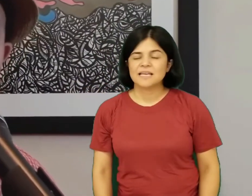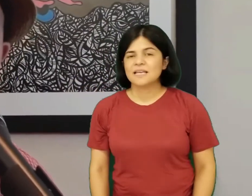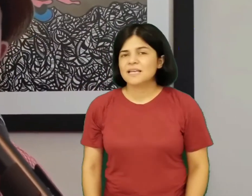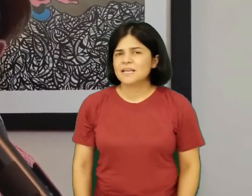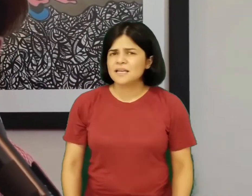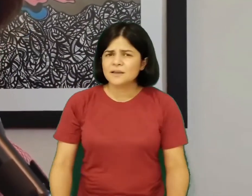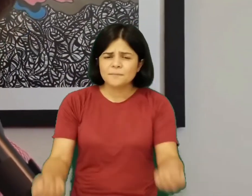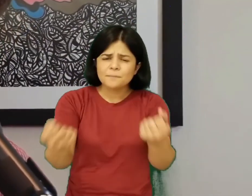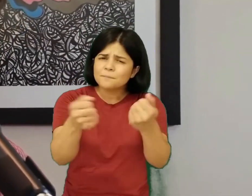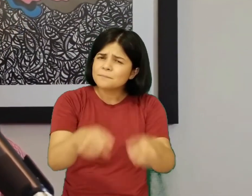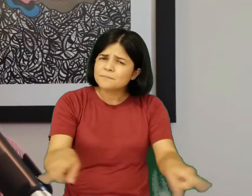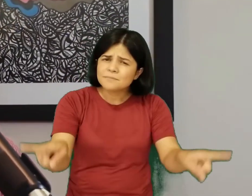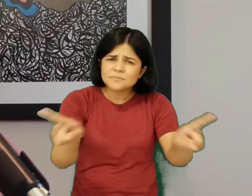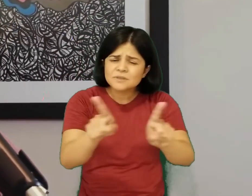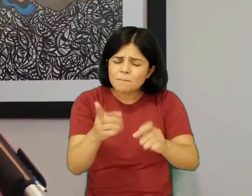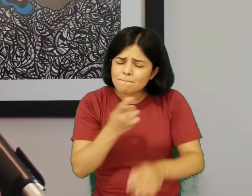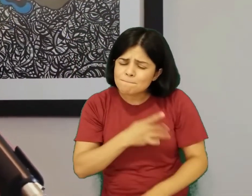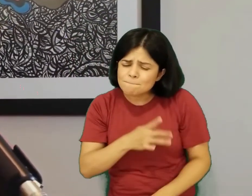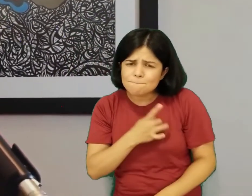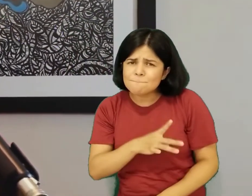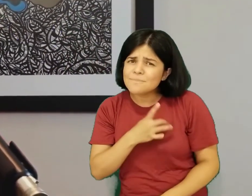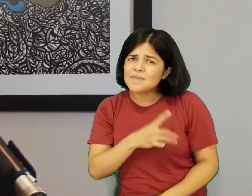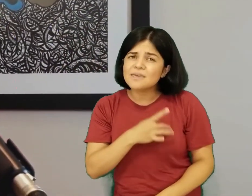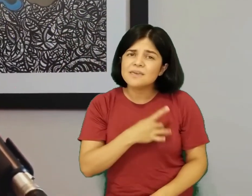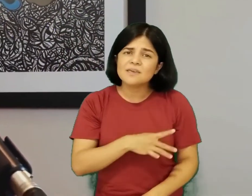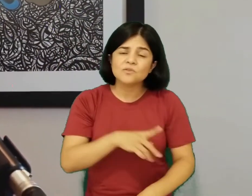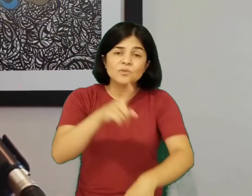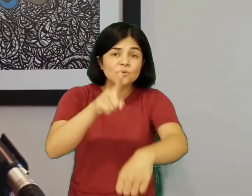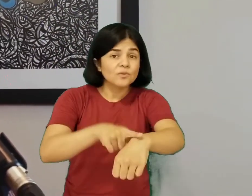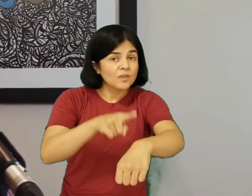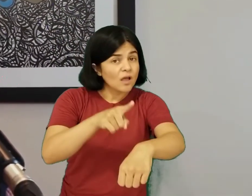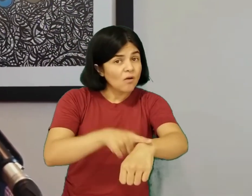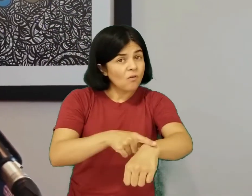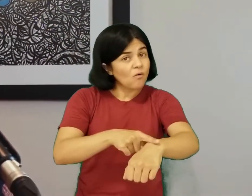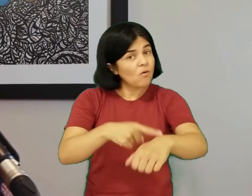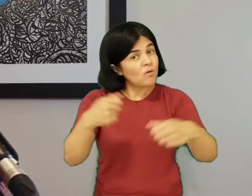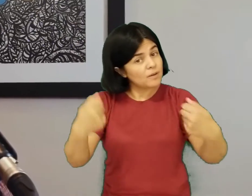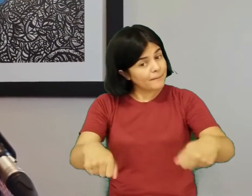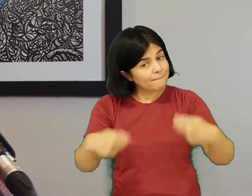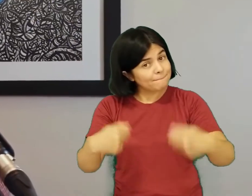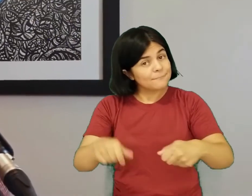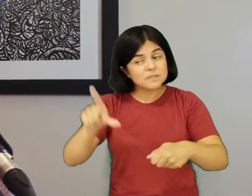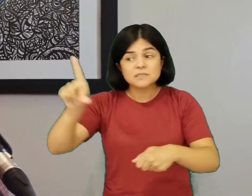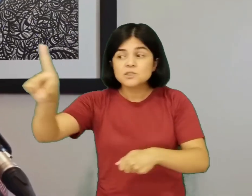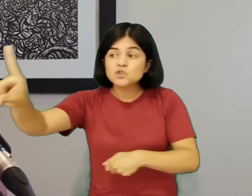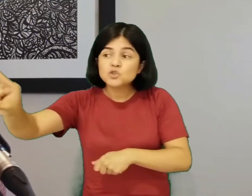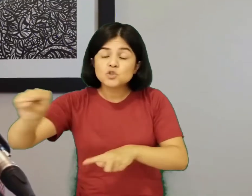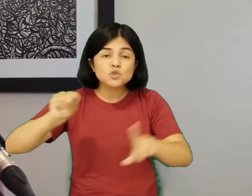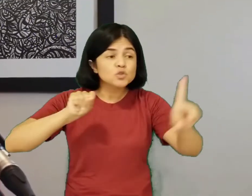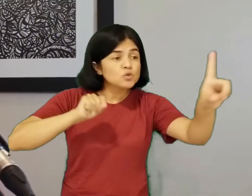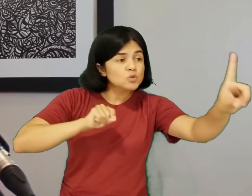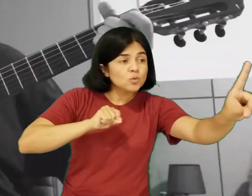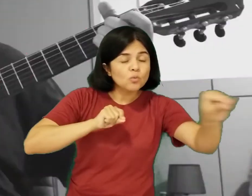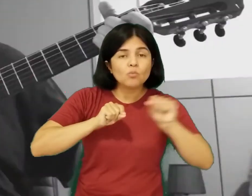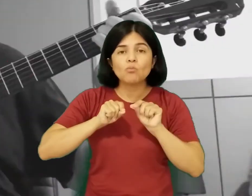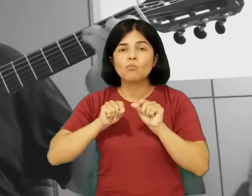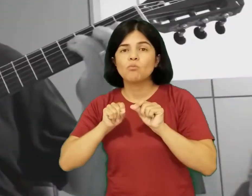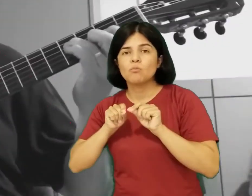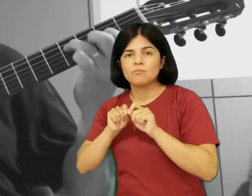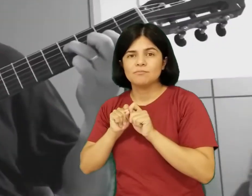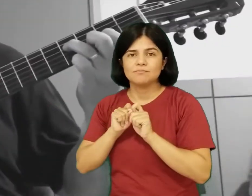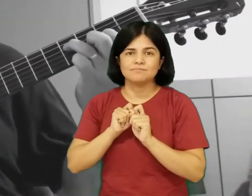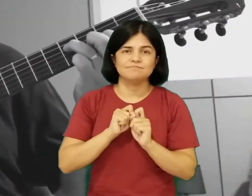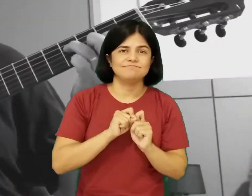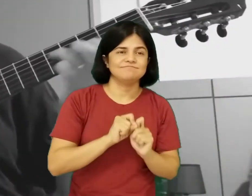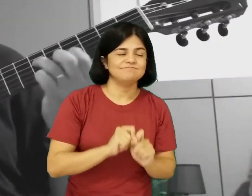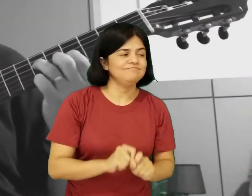Mas quando enfim tiveres que tomar decisão,